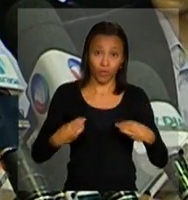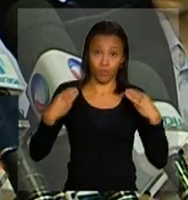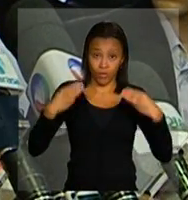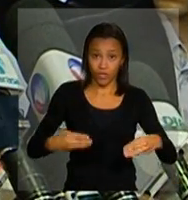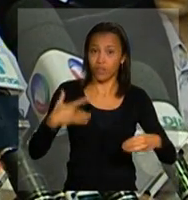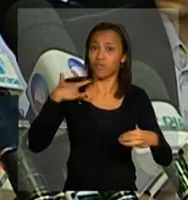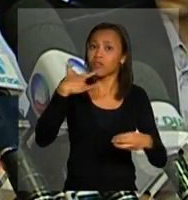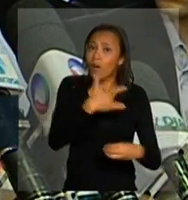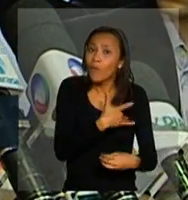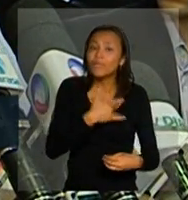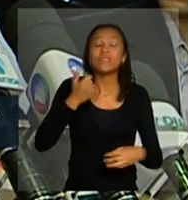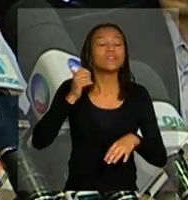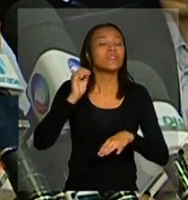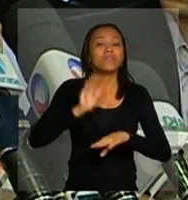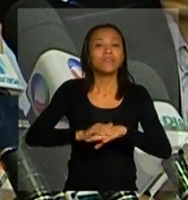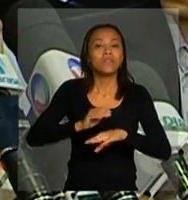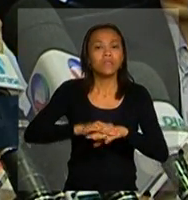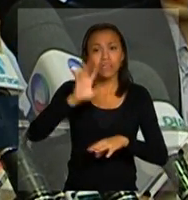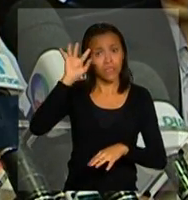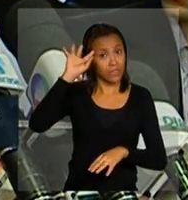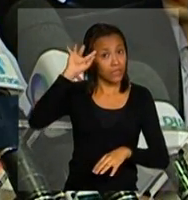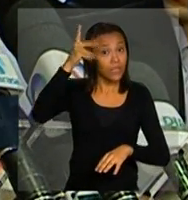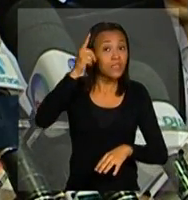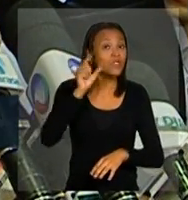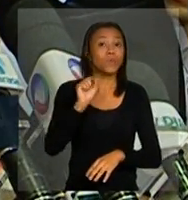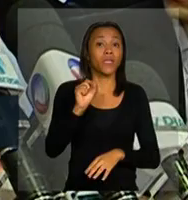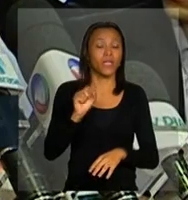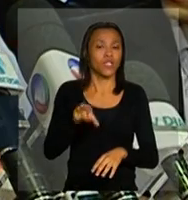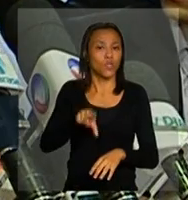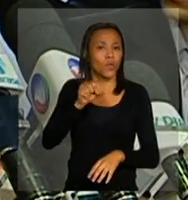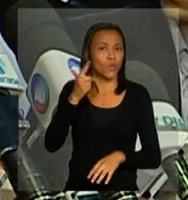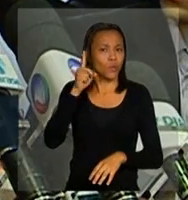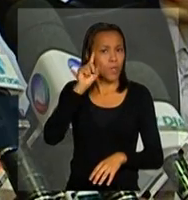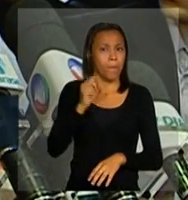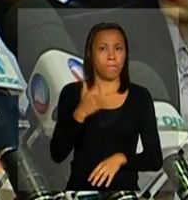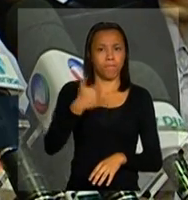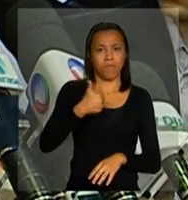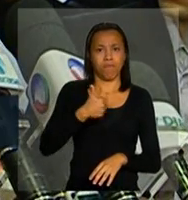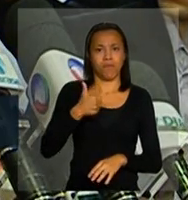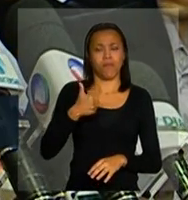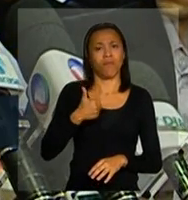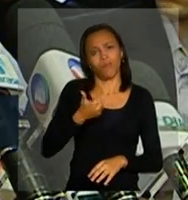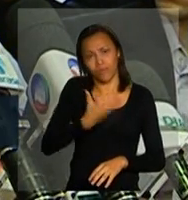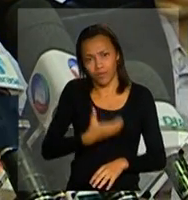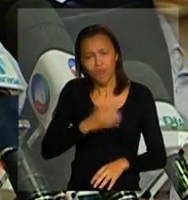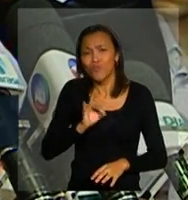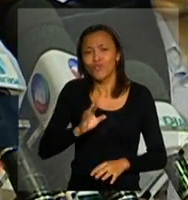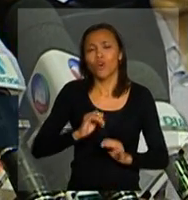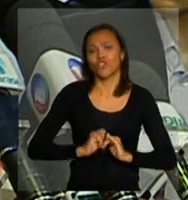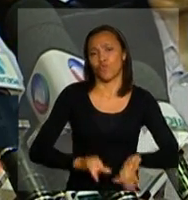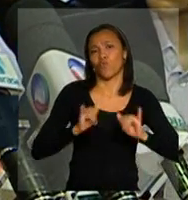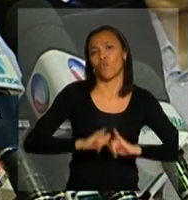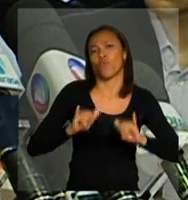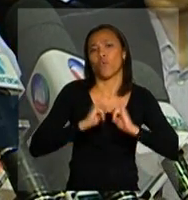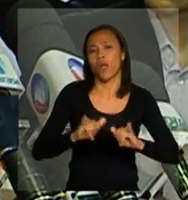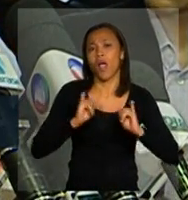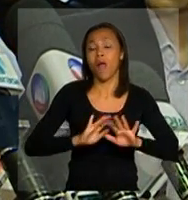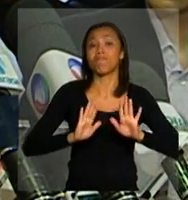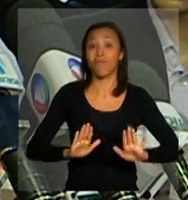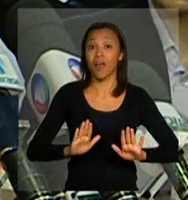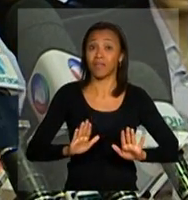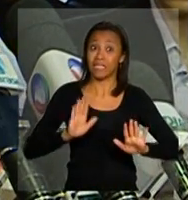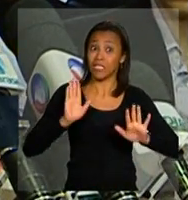Saúde decidiu, na preparação do dia 1º de dezembro, não só fazer uma campanha de divulgação, de orientação, mas uma